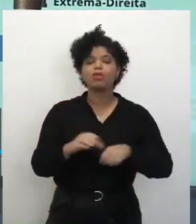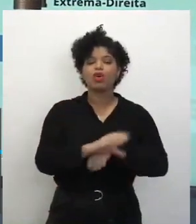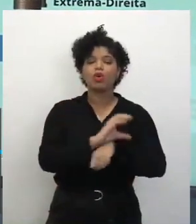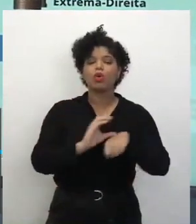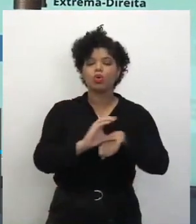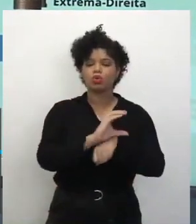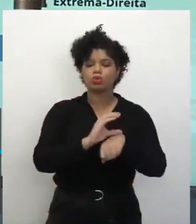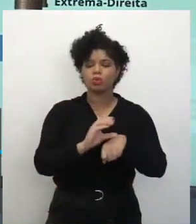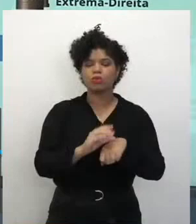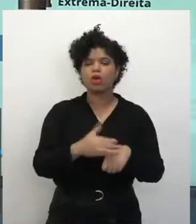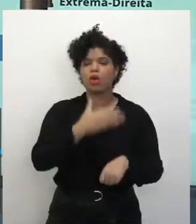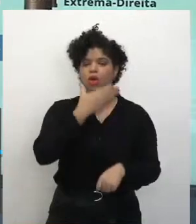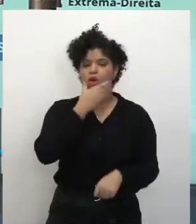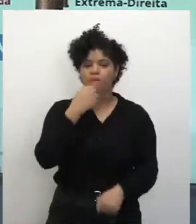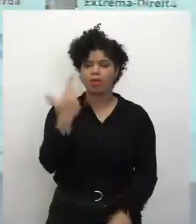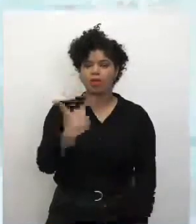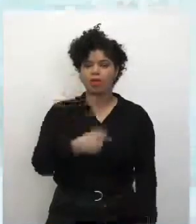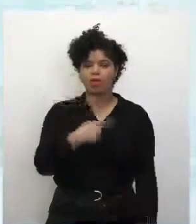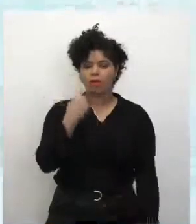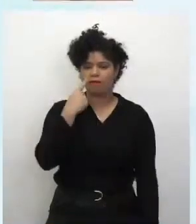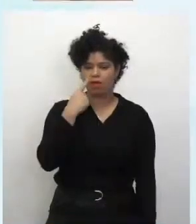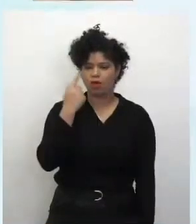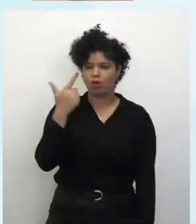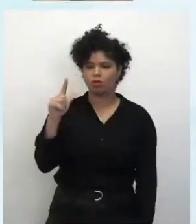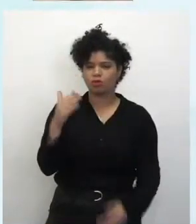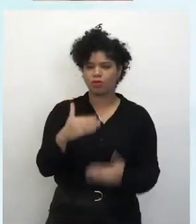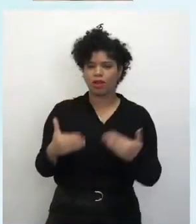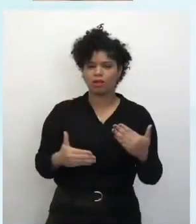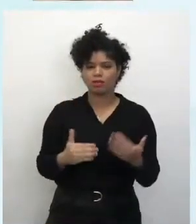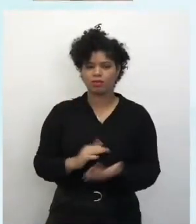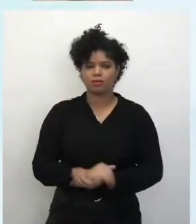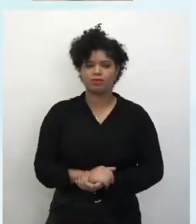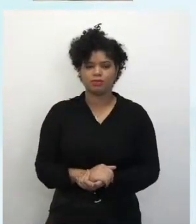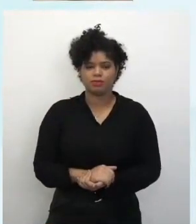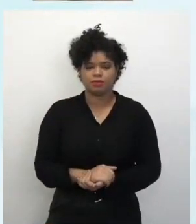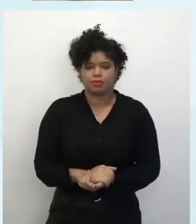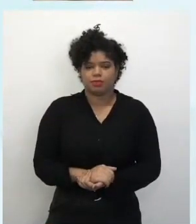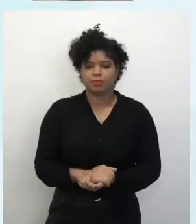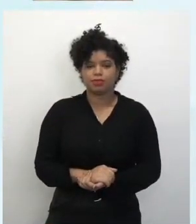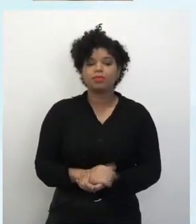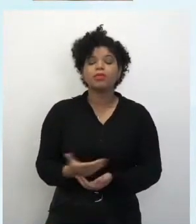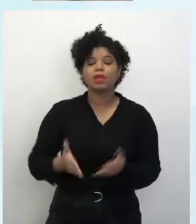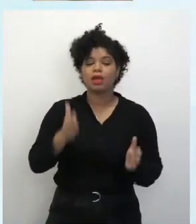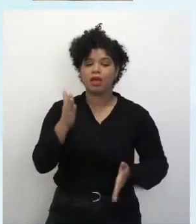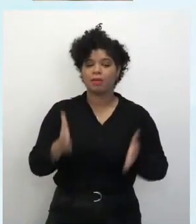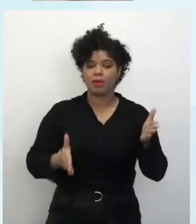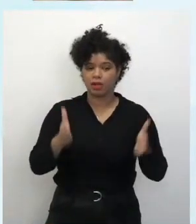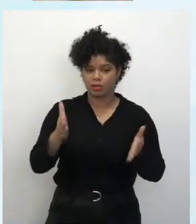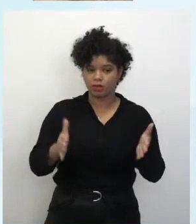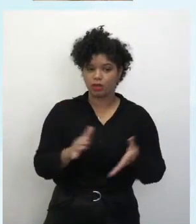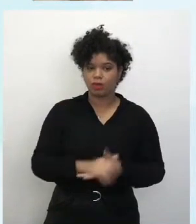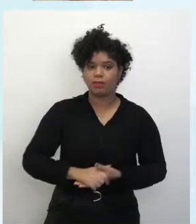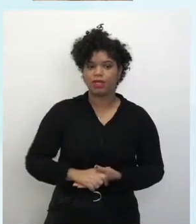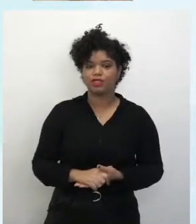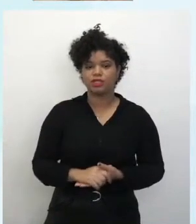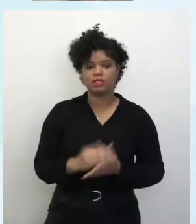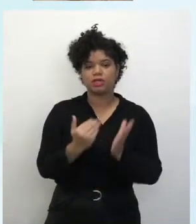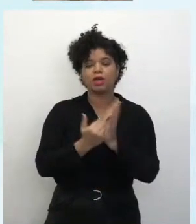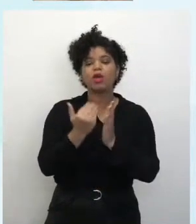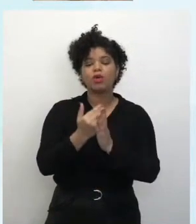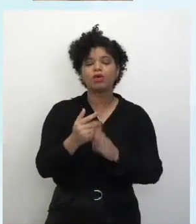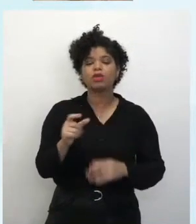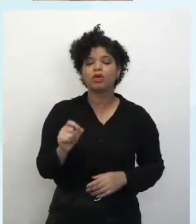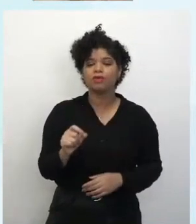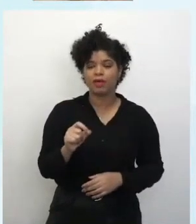constitucionalista do Vargas bota no LED o próximo slide Vamos lá olha lá o período constitucional que vai de